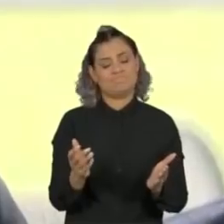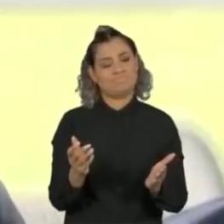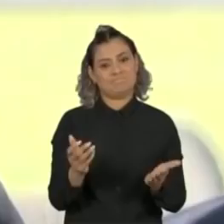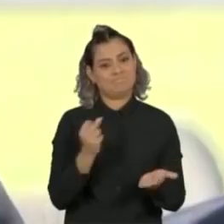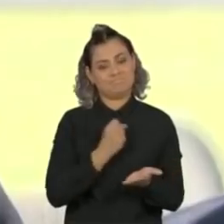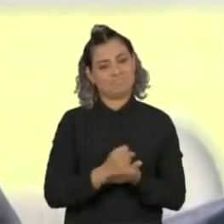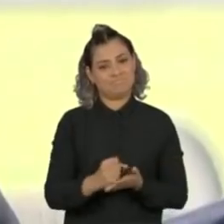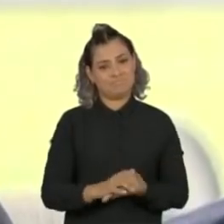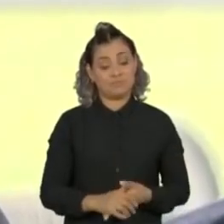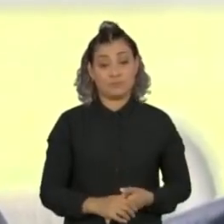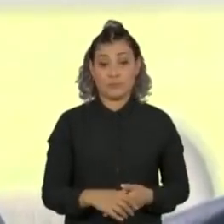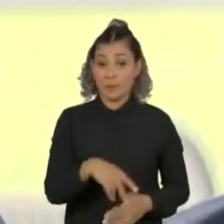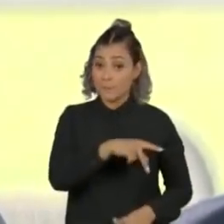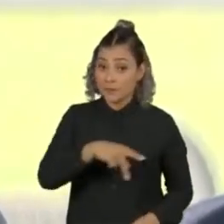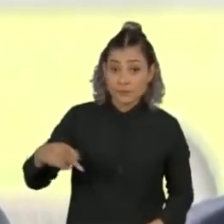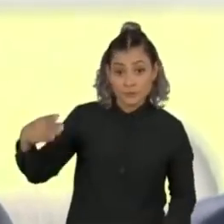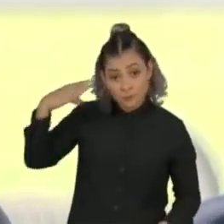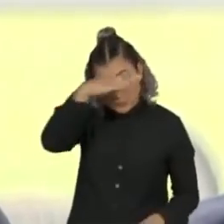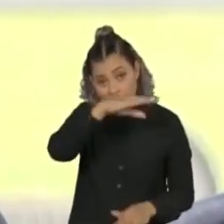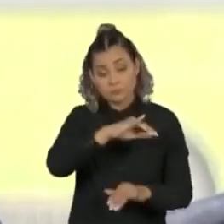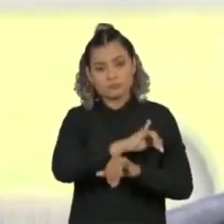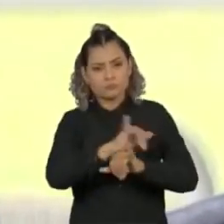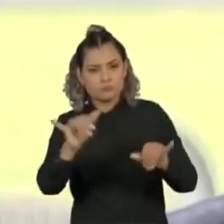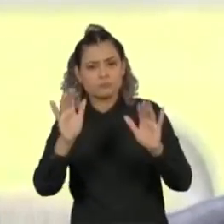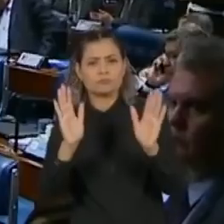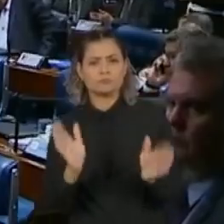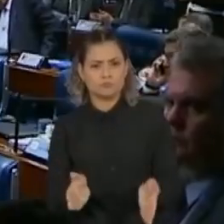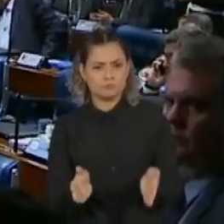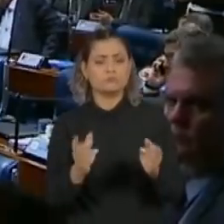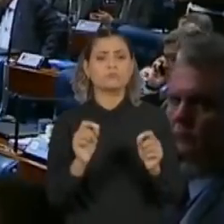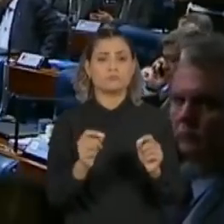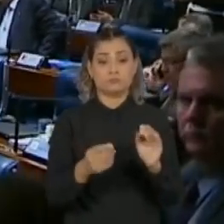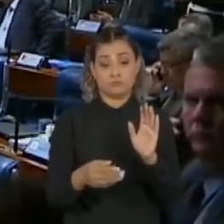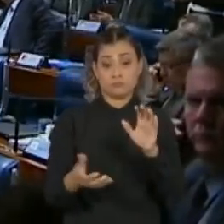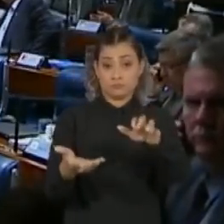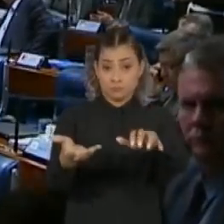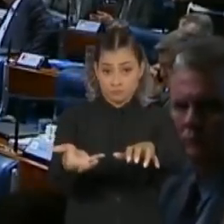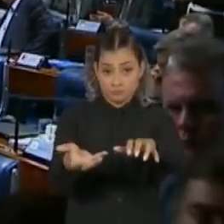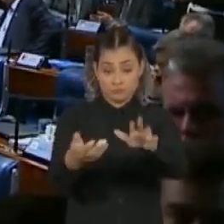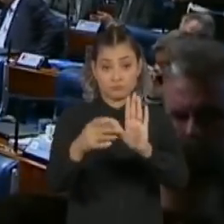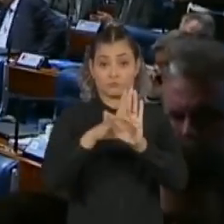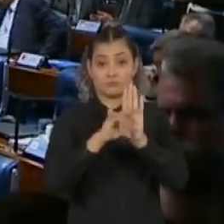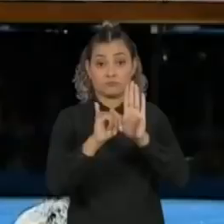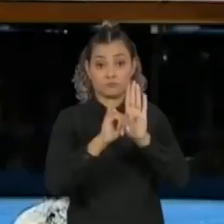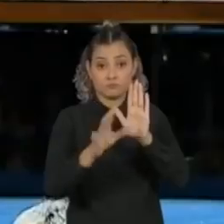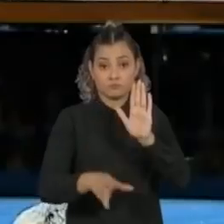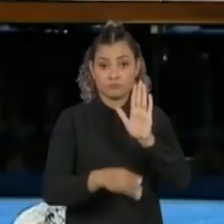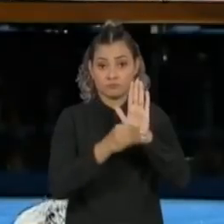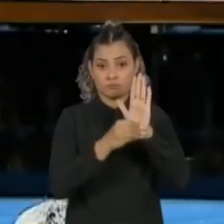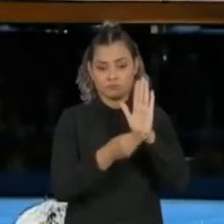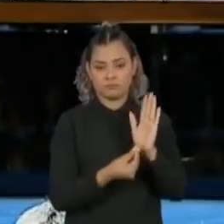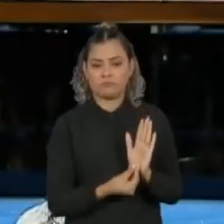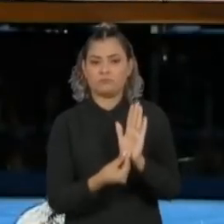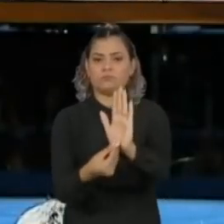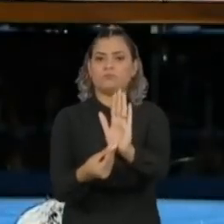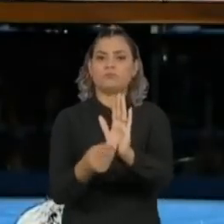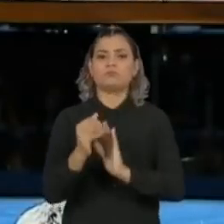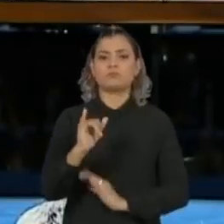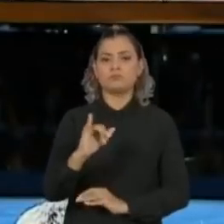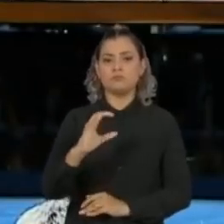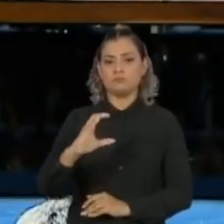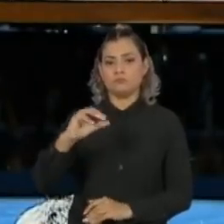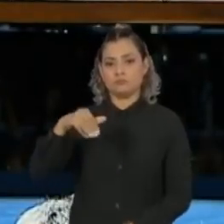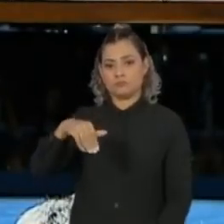tamanho. O presidente Jair Bolsonaro já falou em mandar para o Congresso uma lei complementar para que o ICMS,